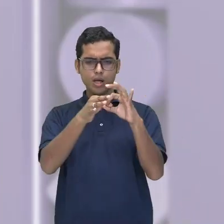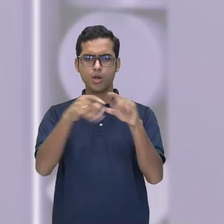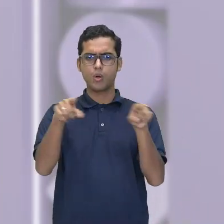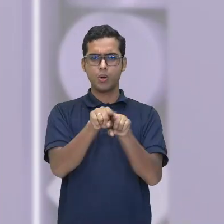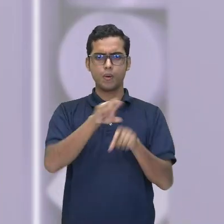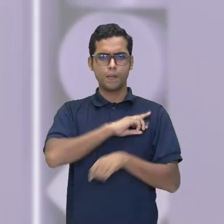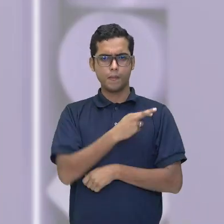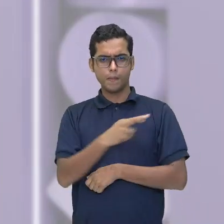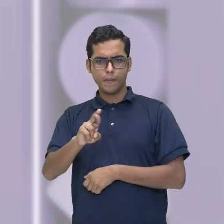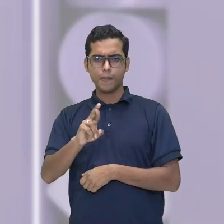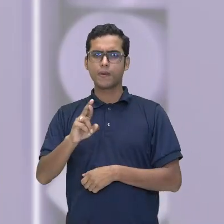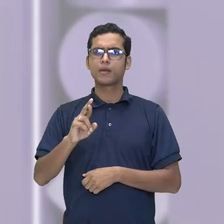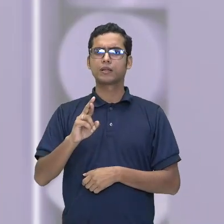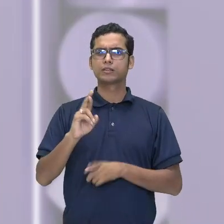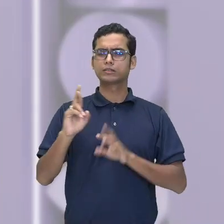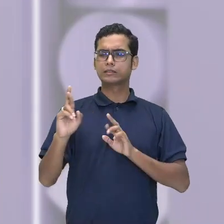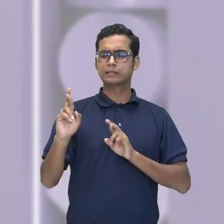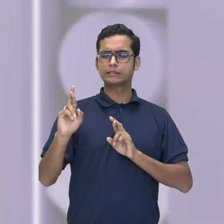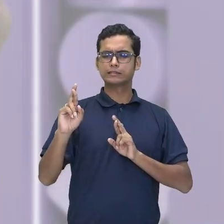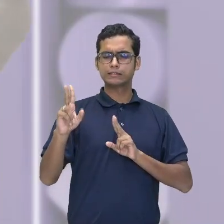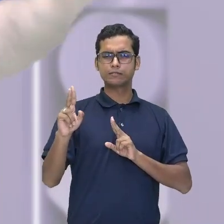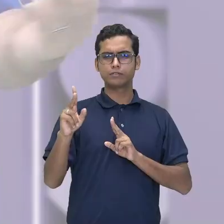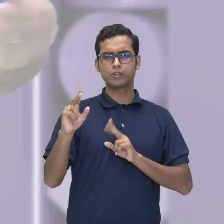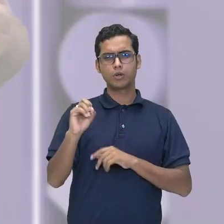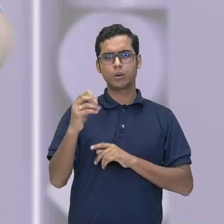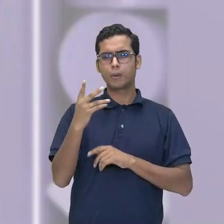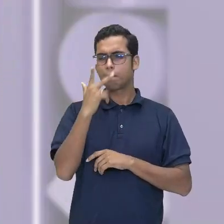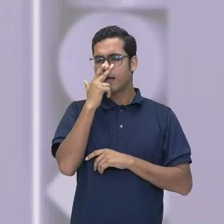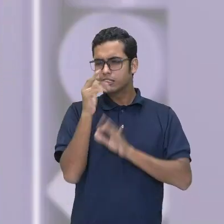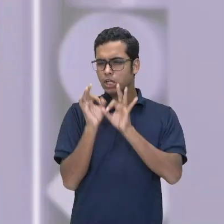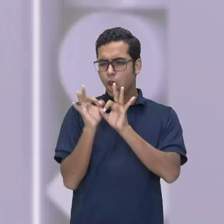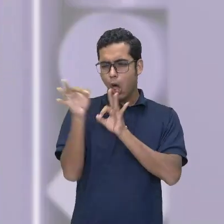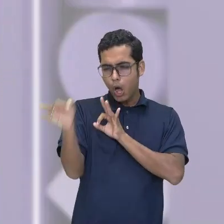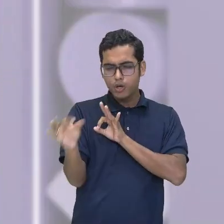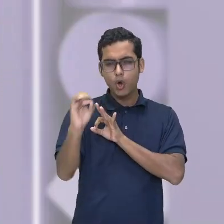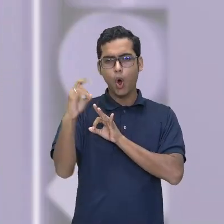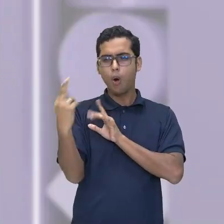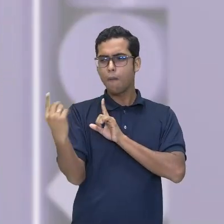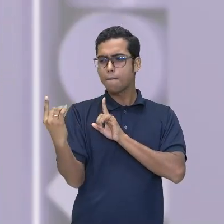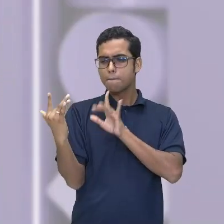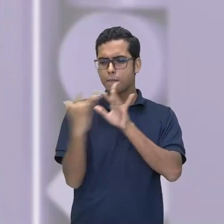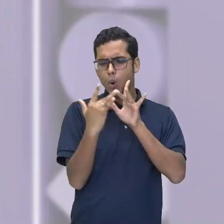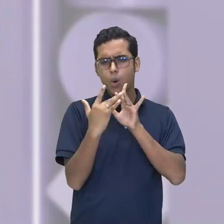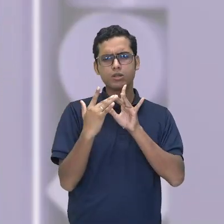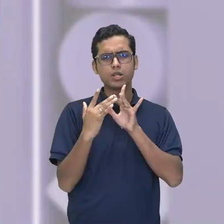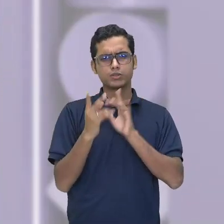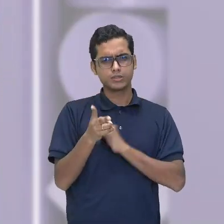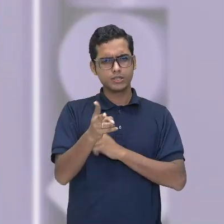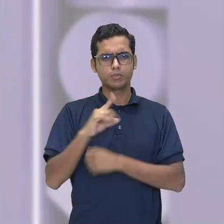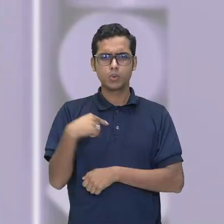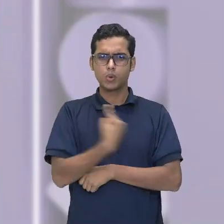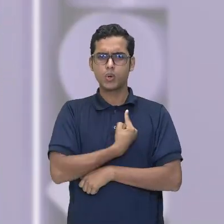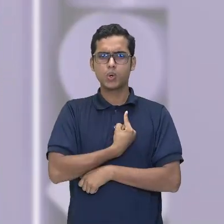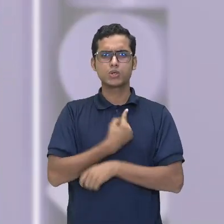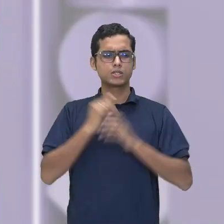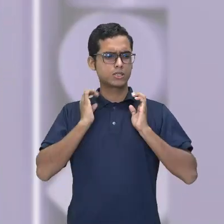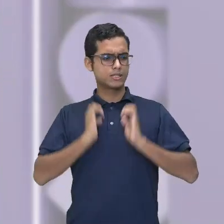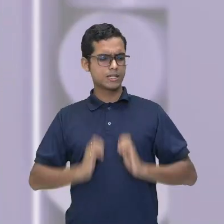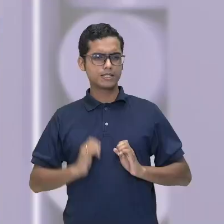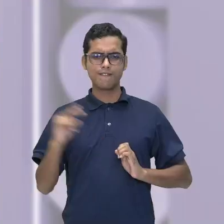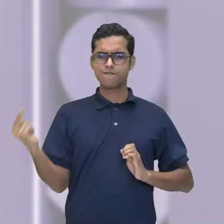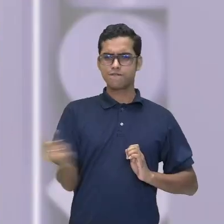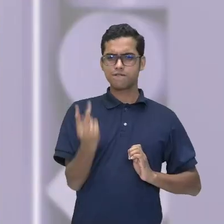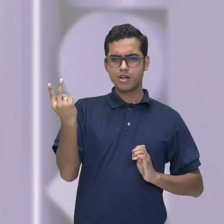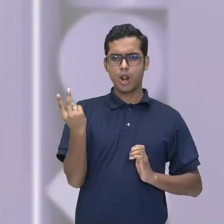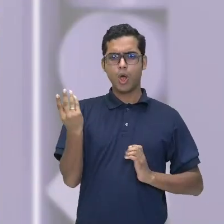tão longínquas da gente ou tão próximas da gente se conectam e falam sobre a questão da ética, dos valores.